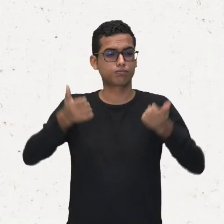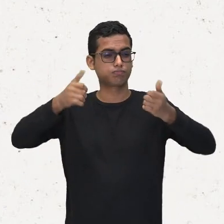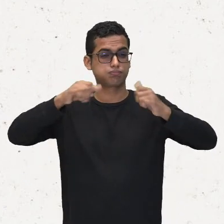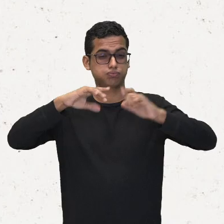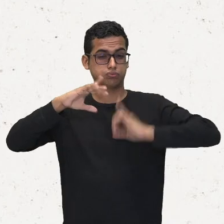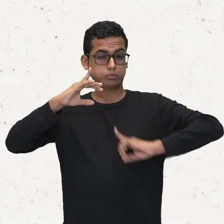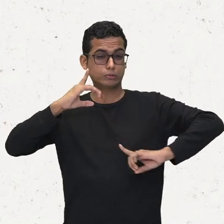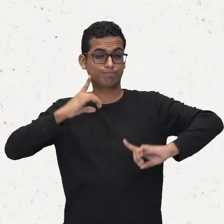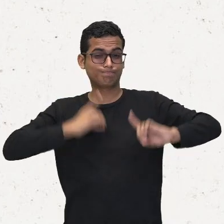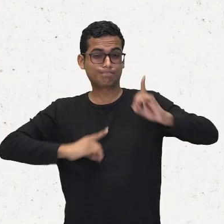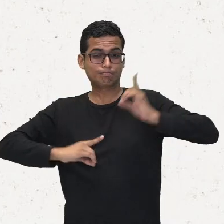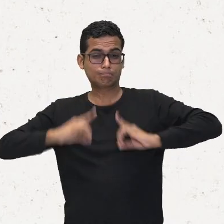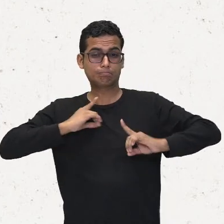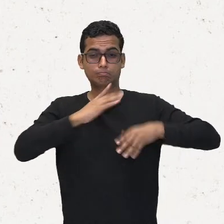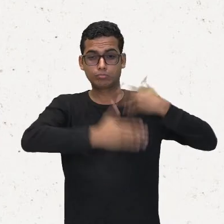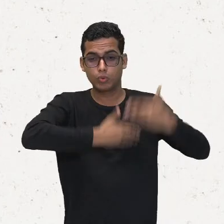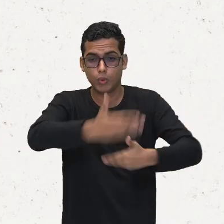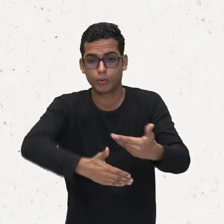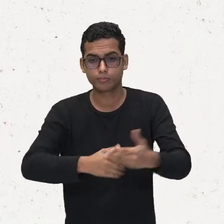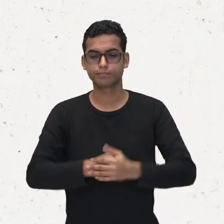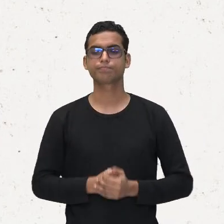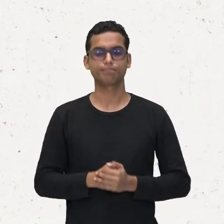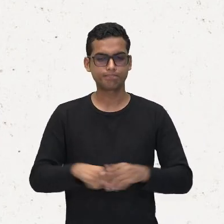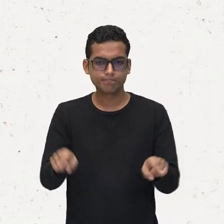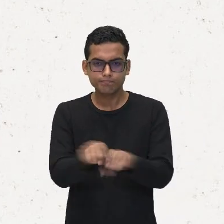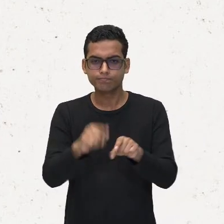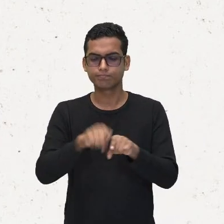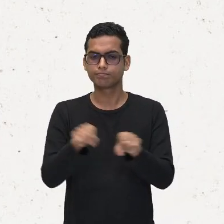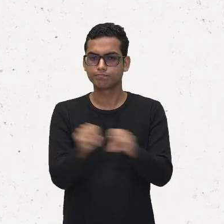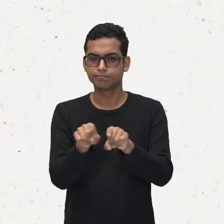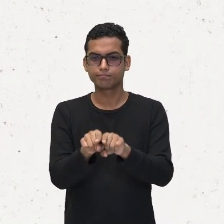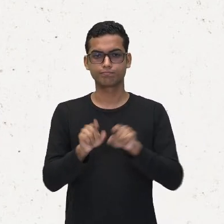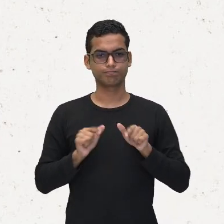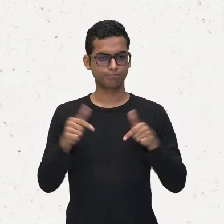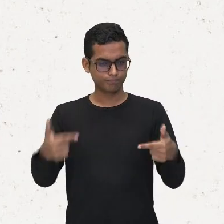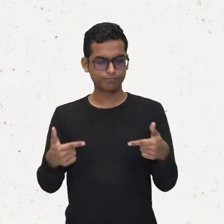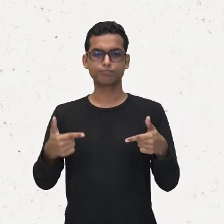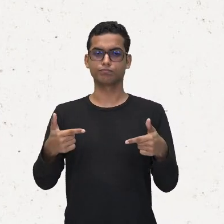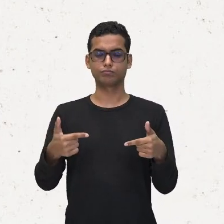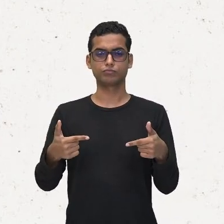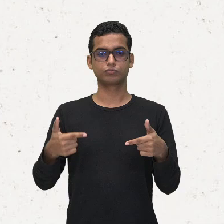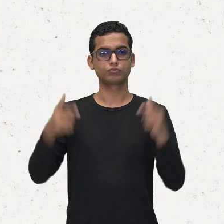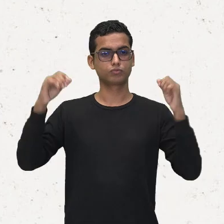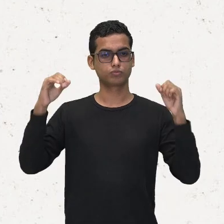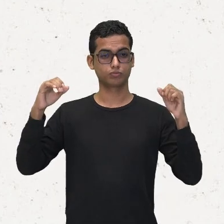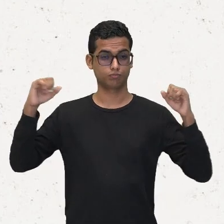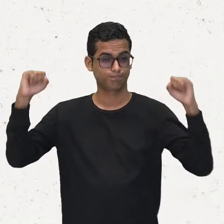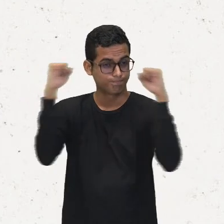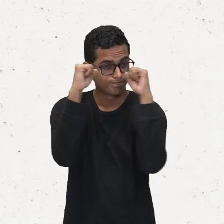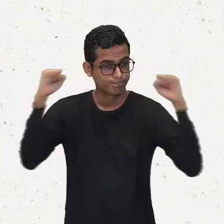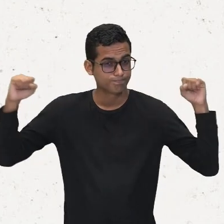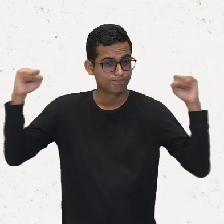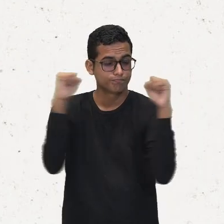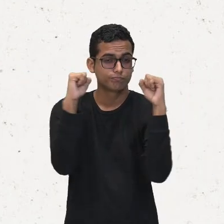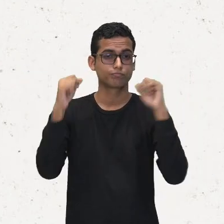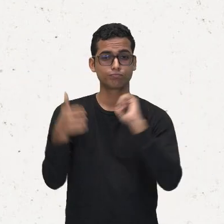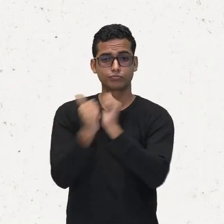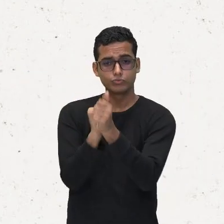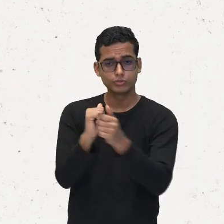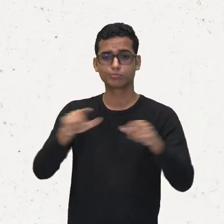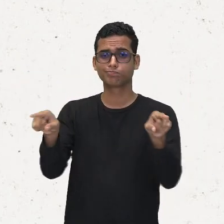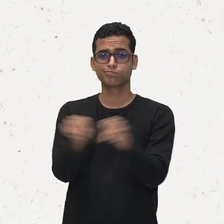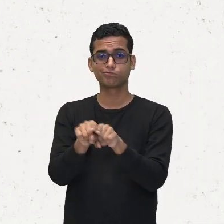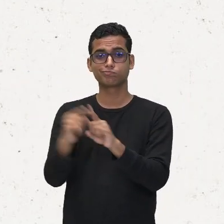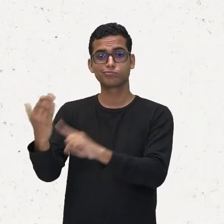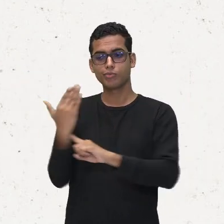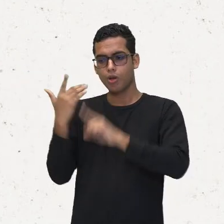tempo. E a prática, né, de atividades físicas, ela vai justamente ajudar na regulação e na